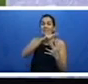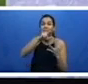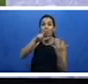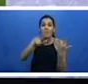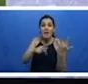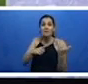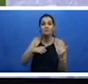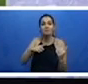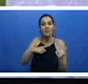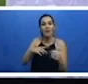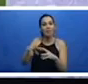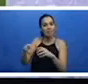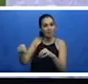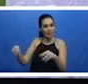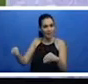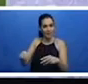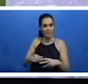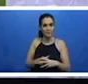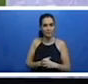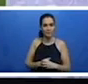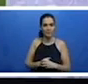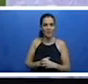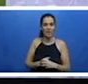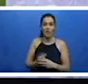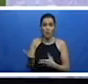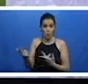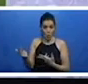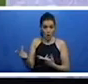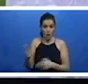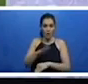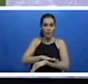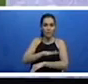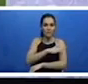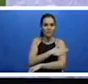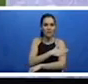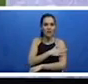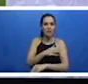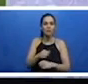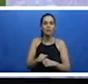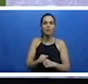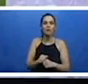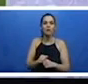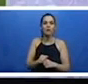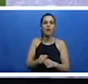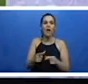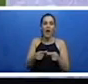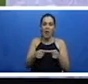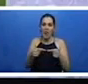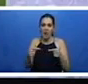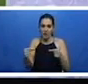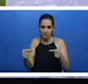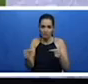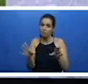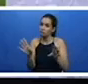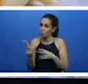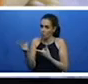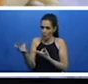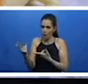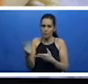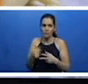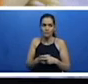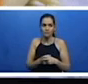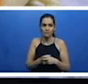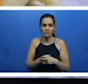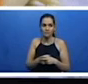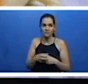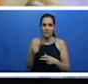crescem muito. E ao exemplo do sapo, rã e pereca, tem uma forma larval. Essa é a forma adulta e a forma